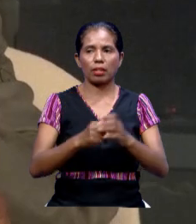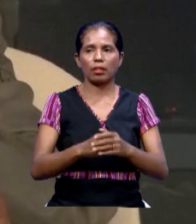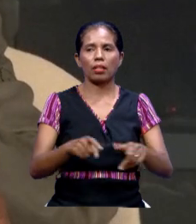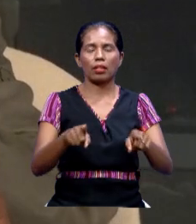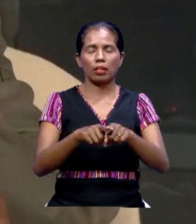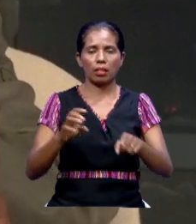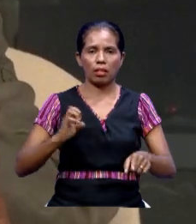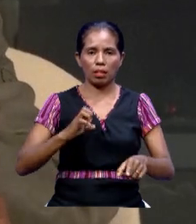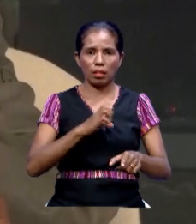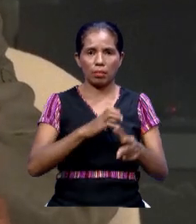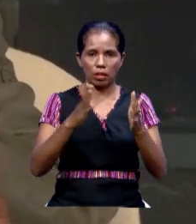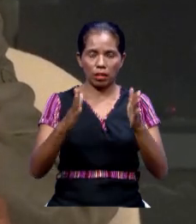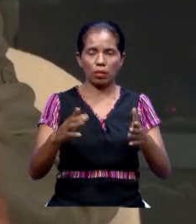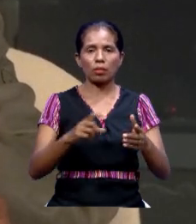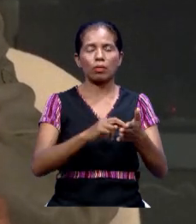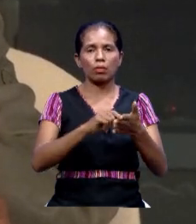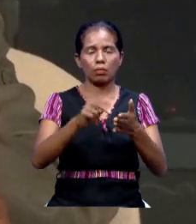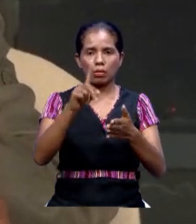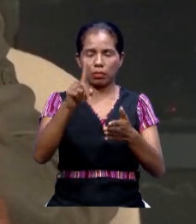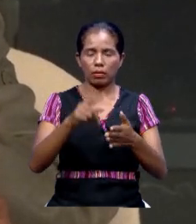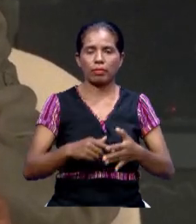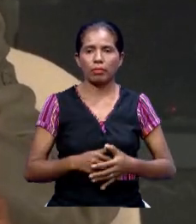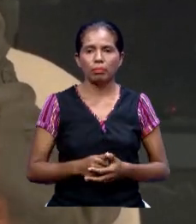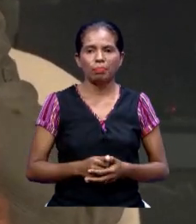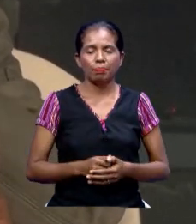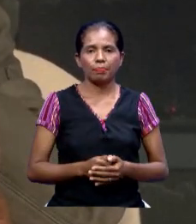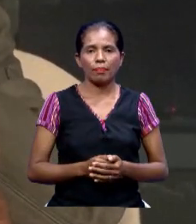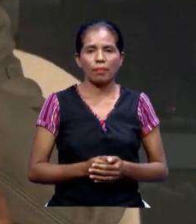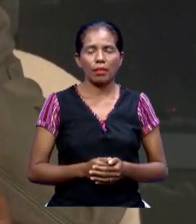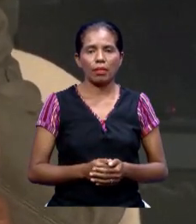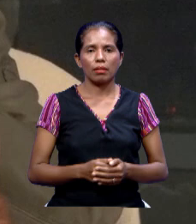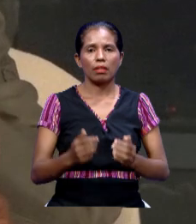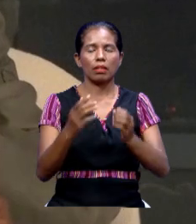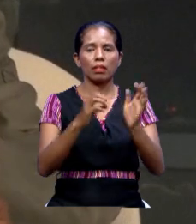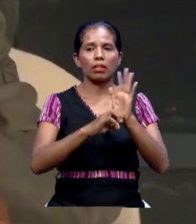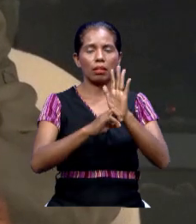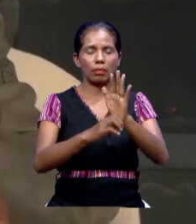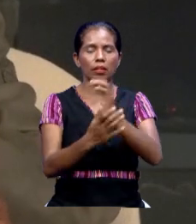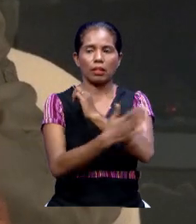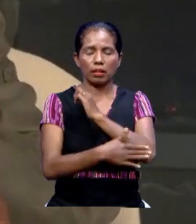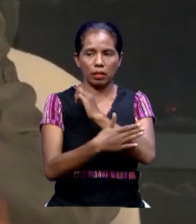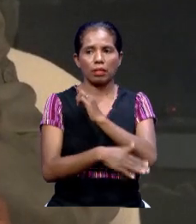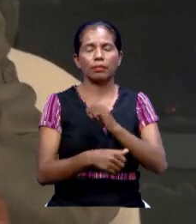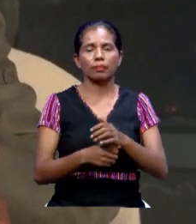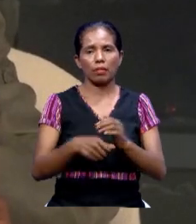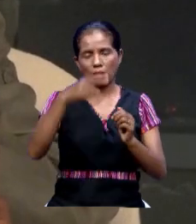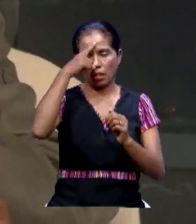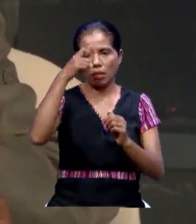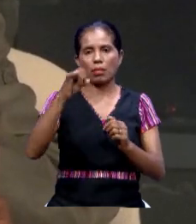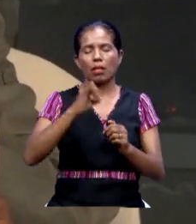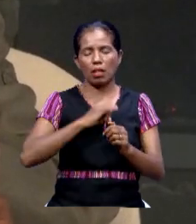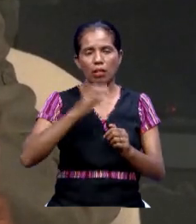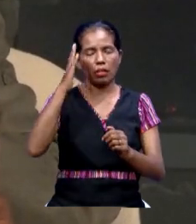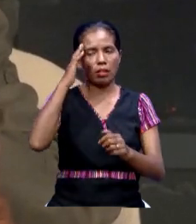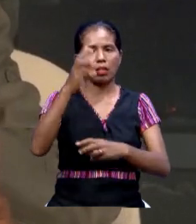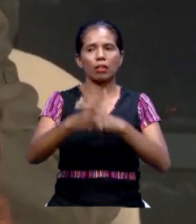embaixador número um, e símbolo nação, e também eu conheço mundo